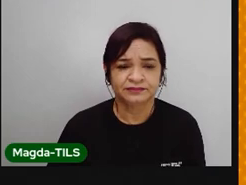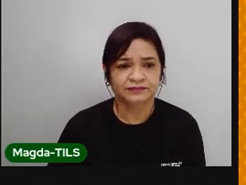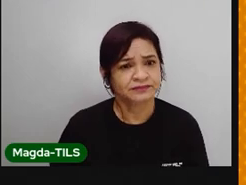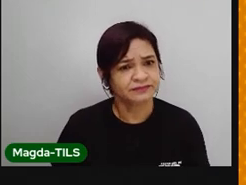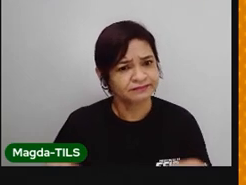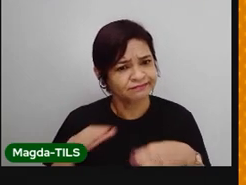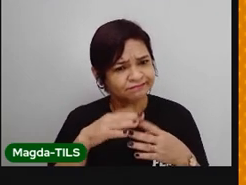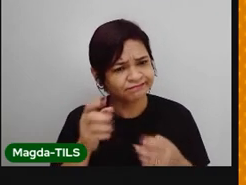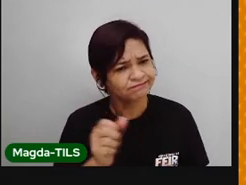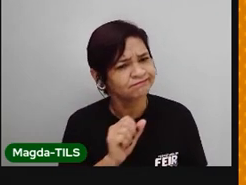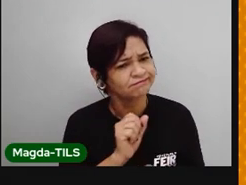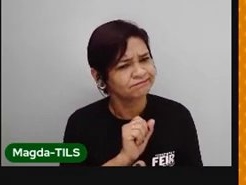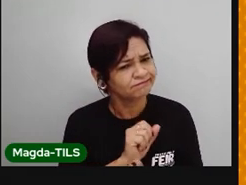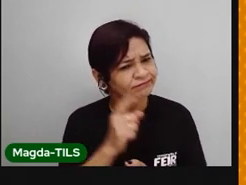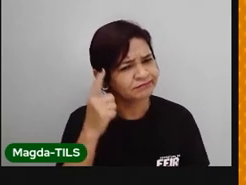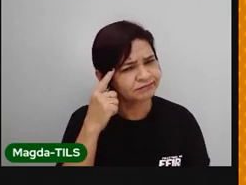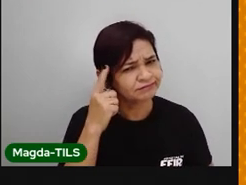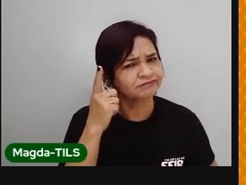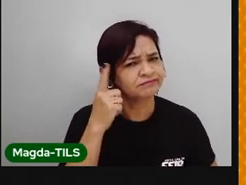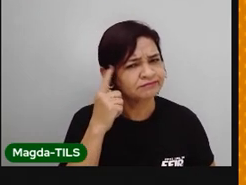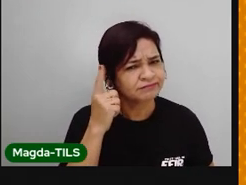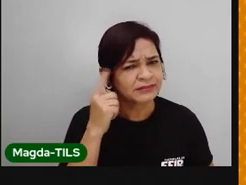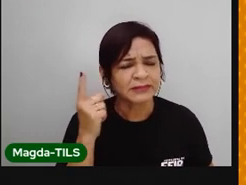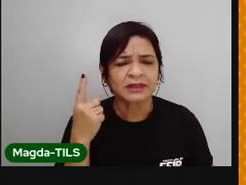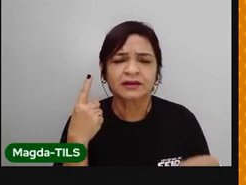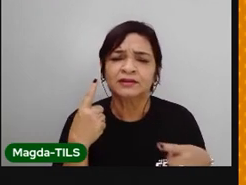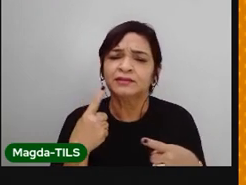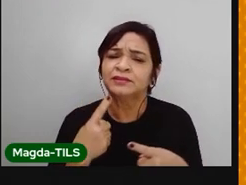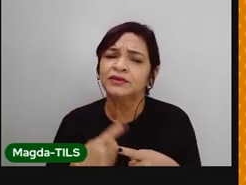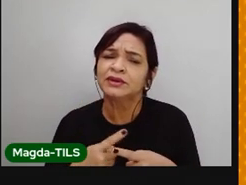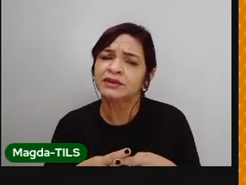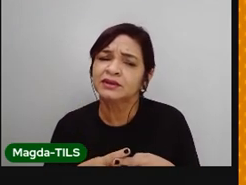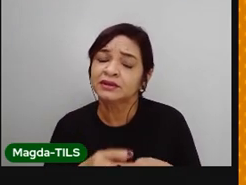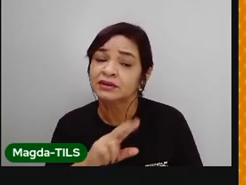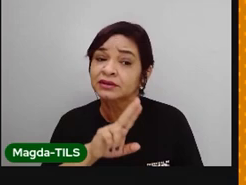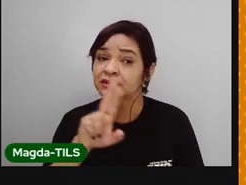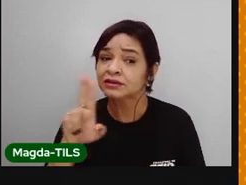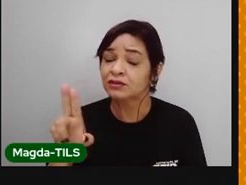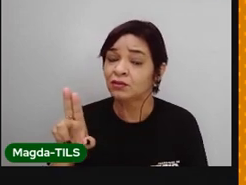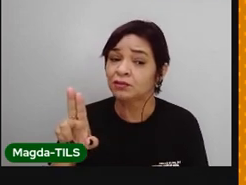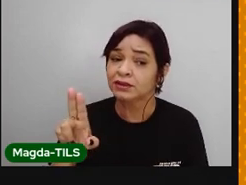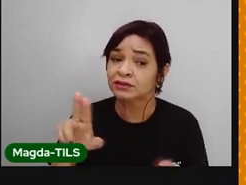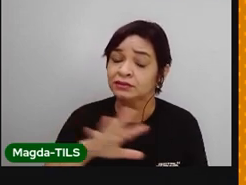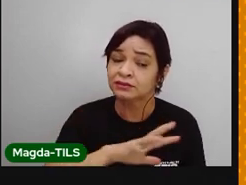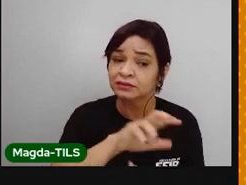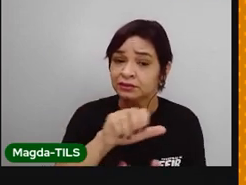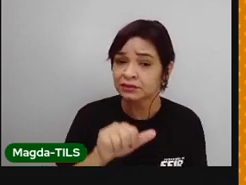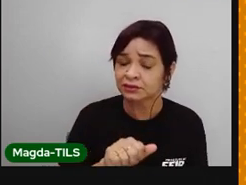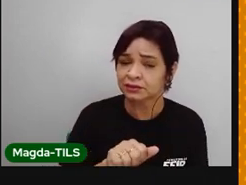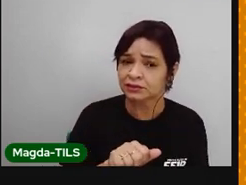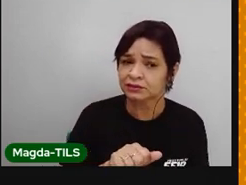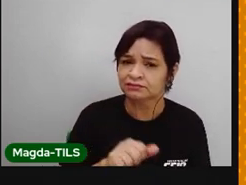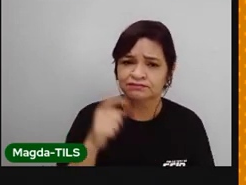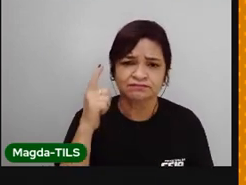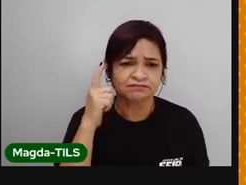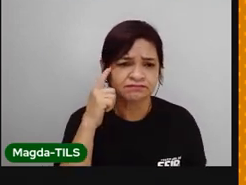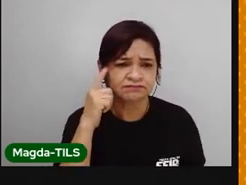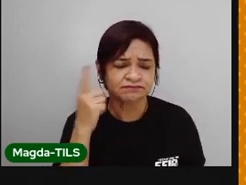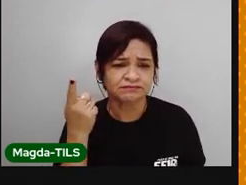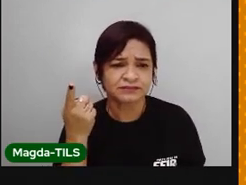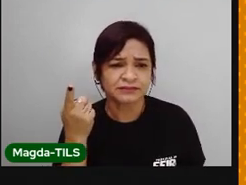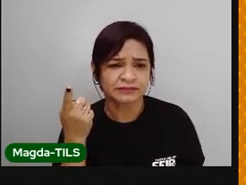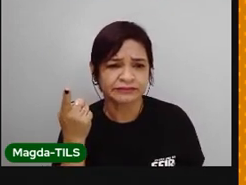Mas você já parou para pensar por que que a Terra tem esse nome? E aí, vocês já se perguntaram isso? Vocês vão